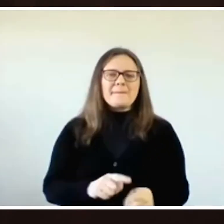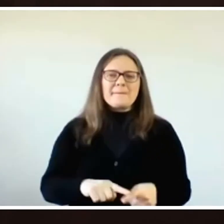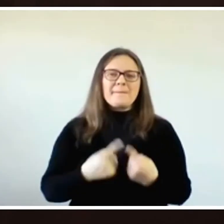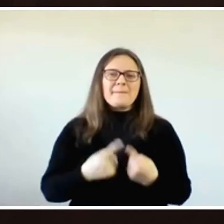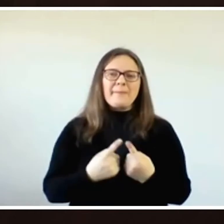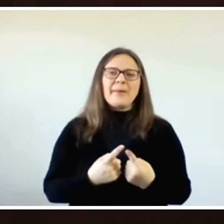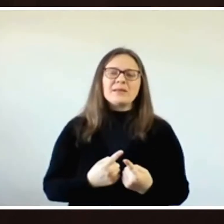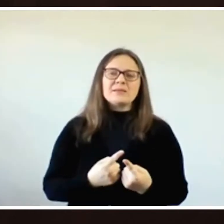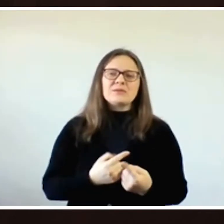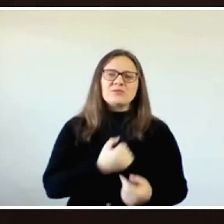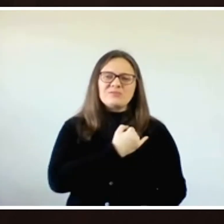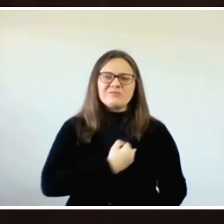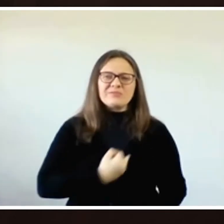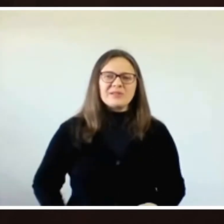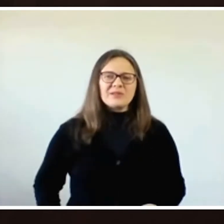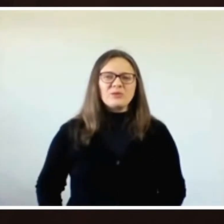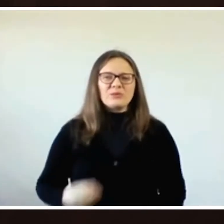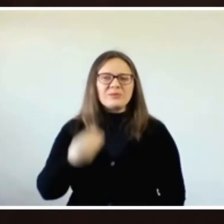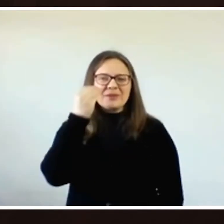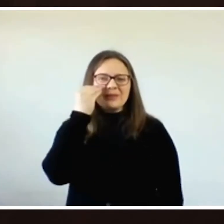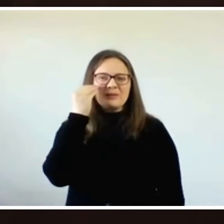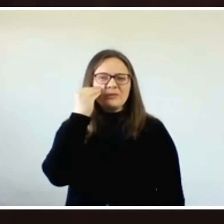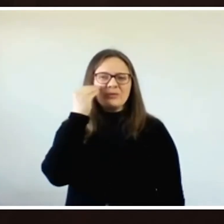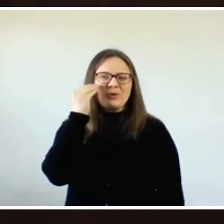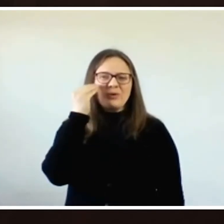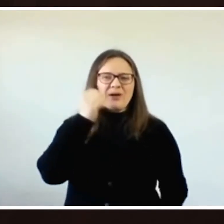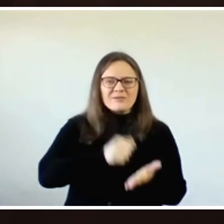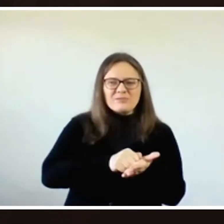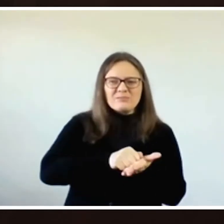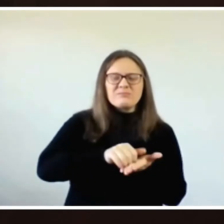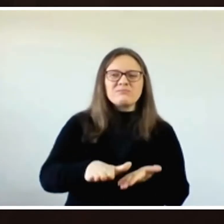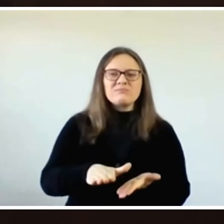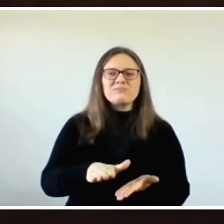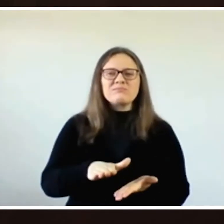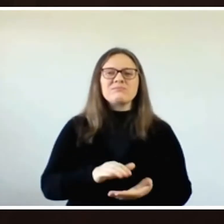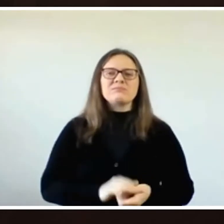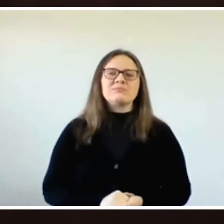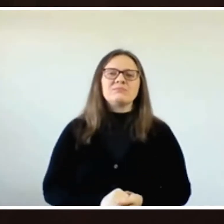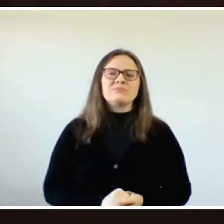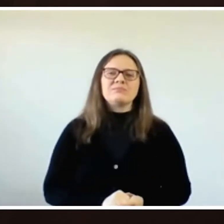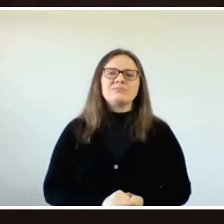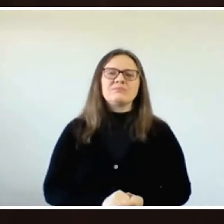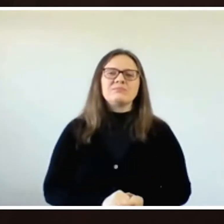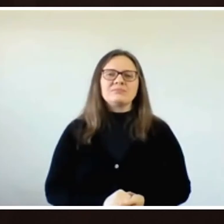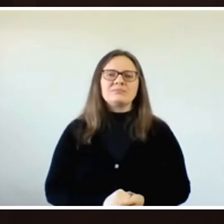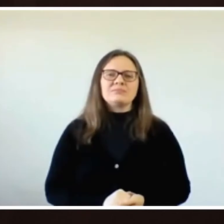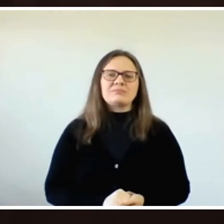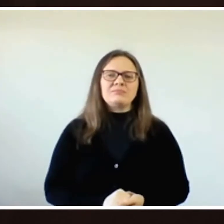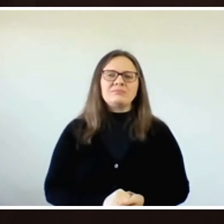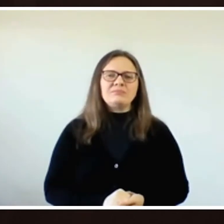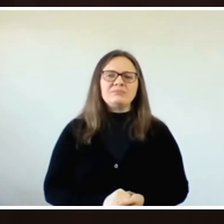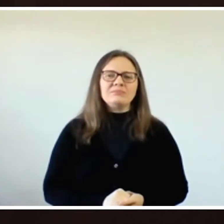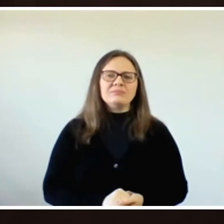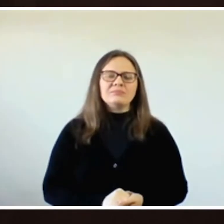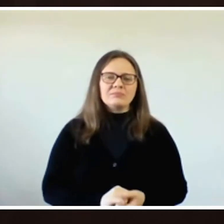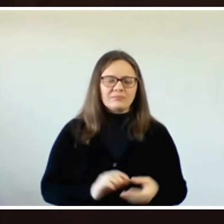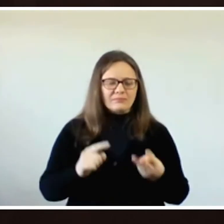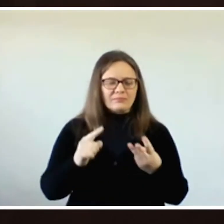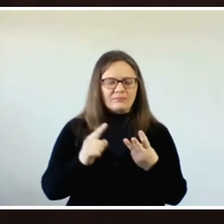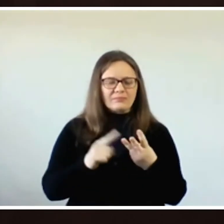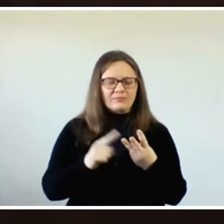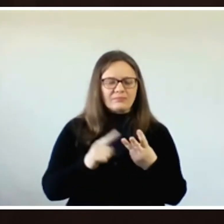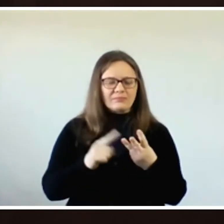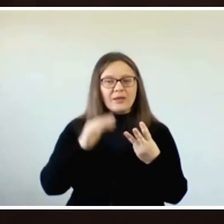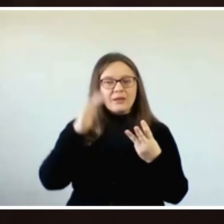Aí veio a morte de Ário. Ário é esse que tem a teoria da heresia.